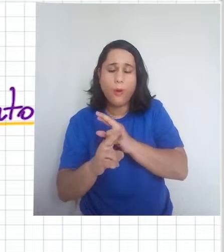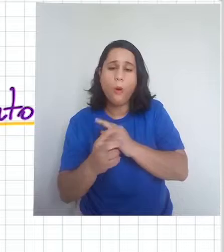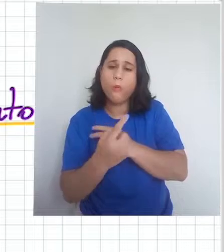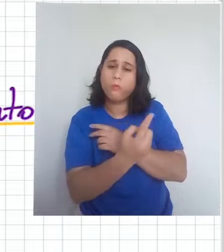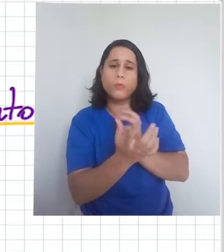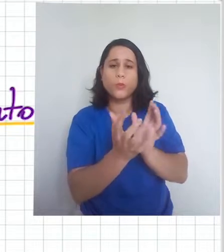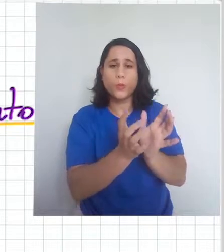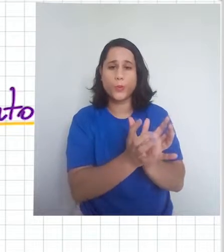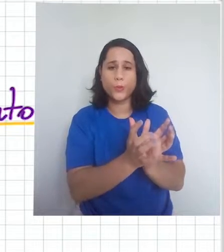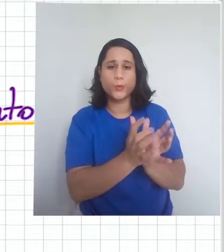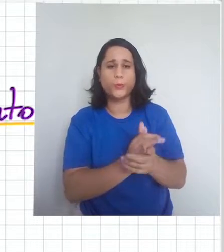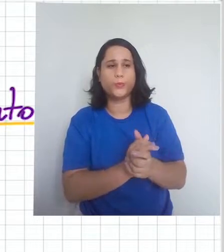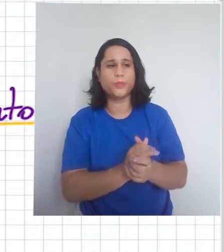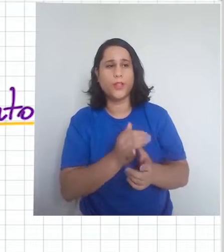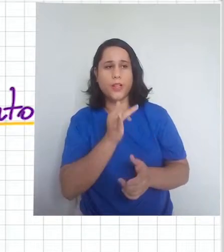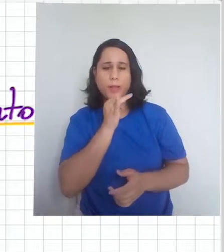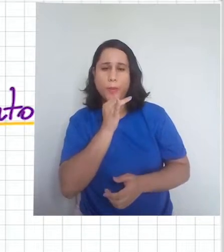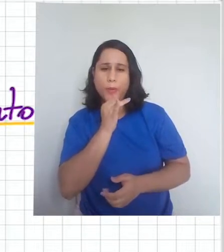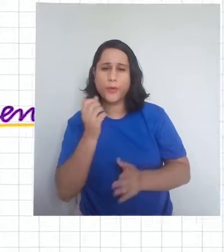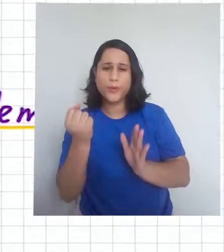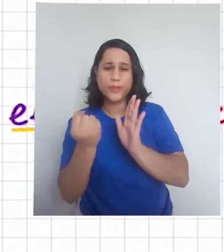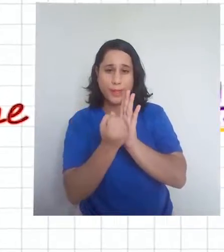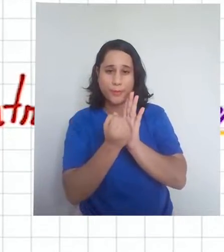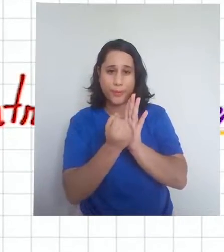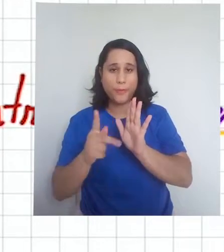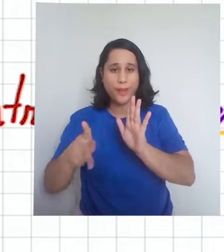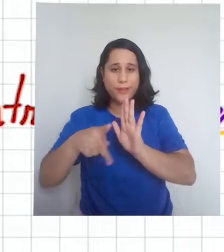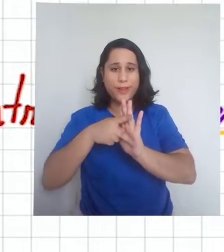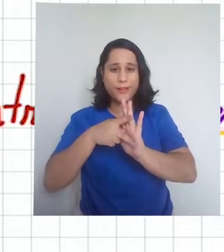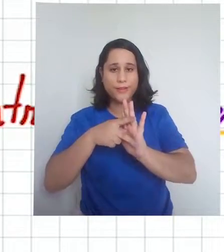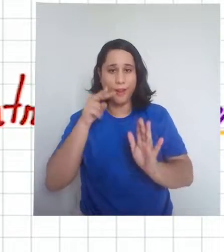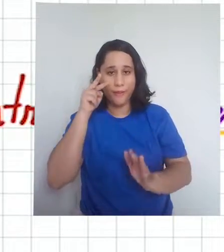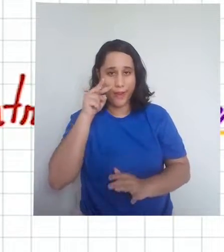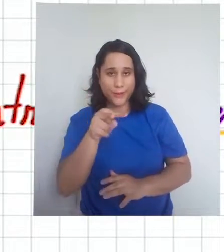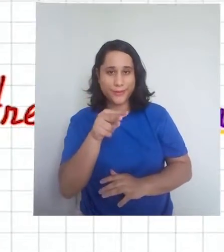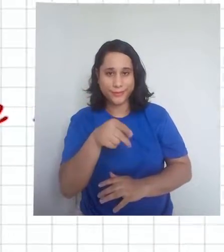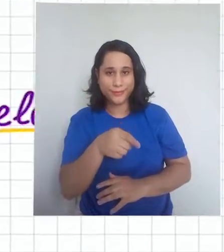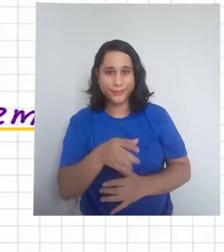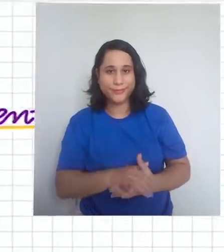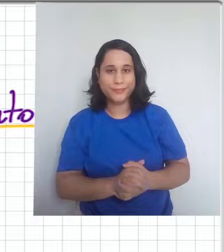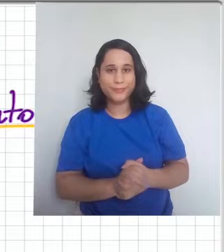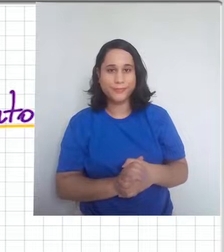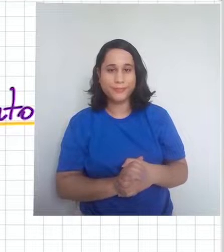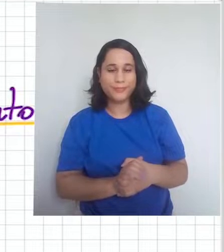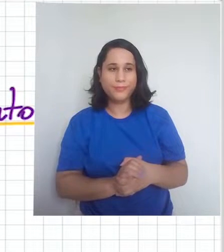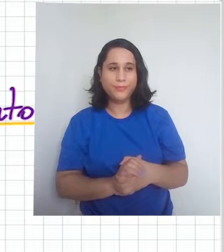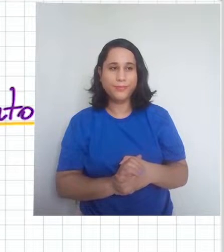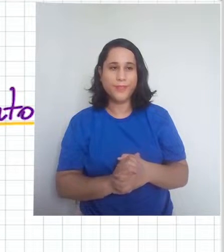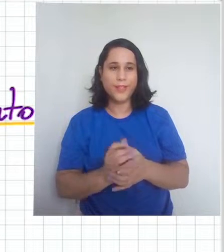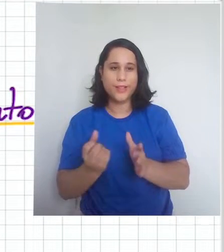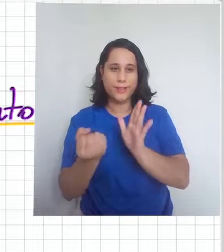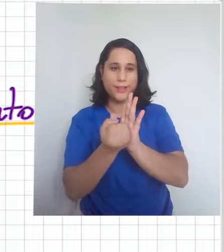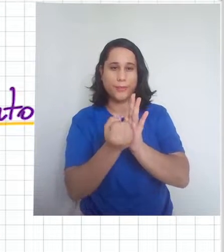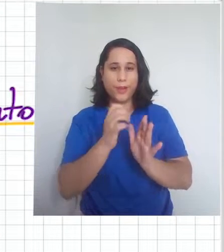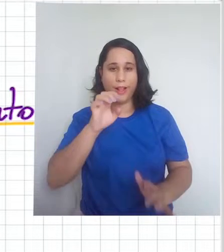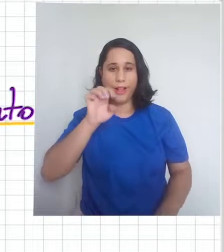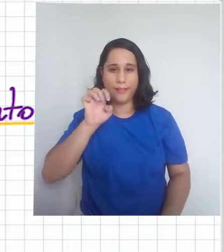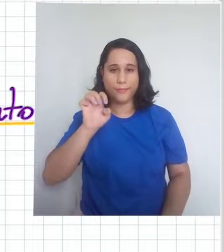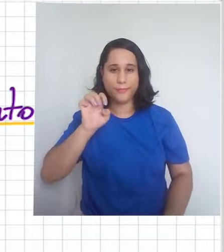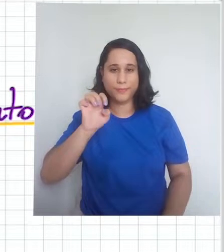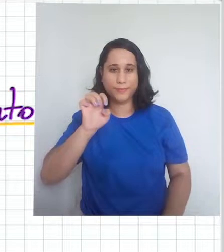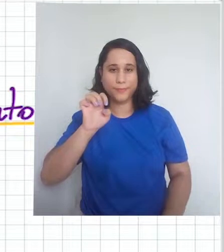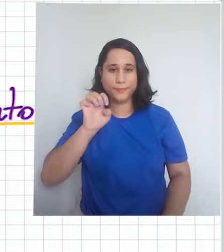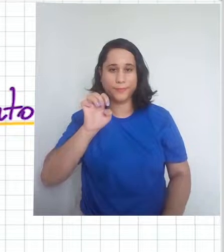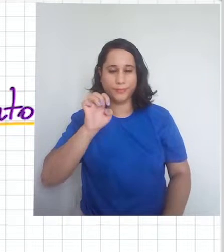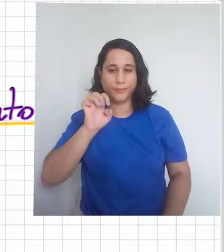só, o símbolo de pertence é esse daí que vocês estão vendo aí na tela. Esse Ezinho aí,